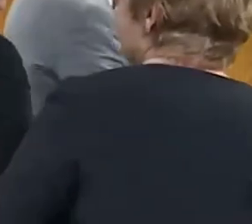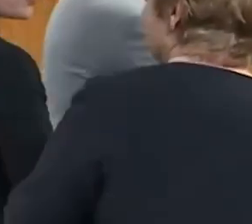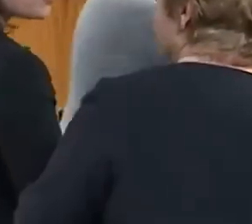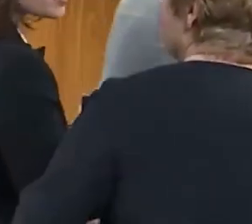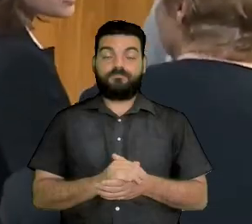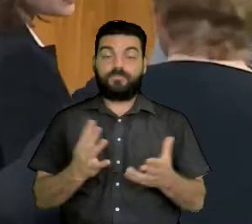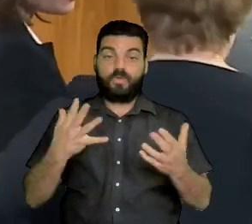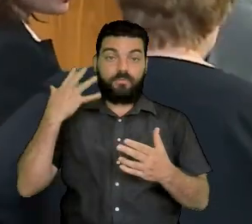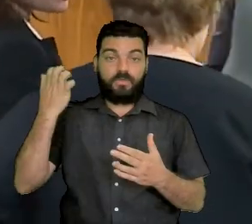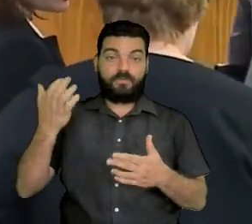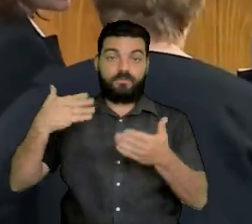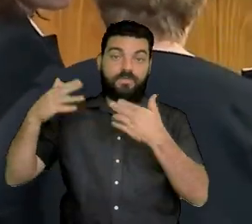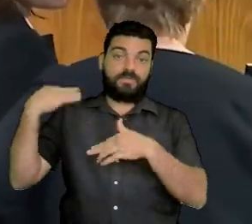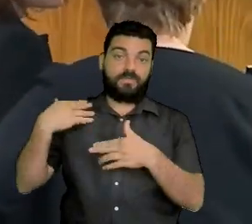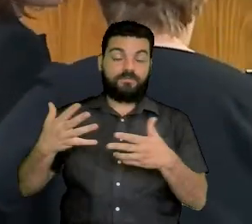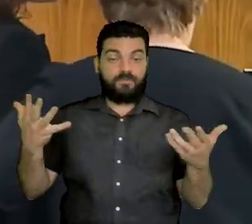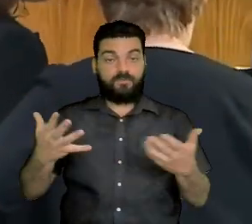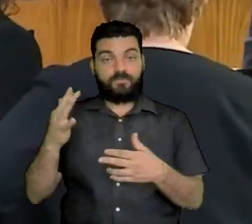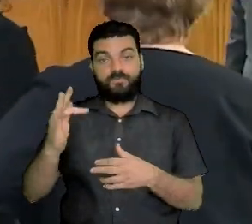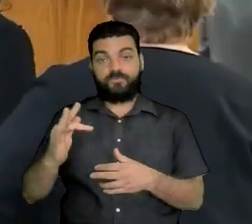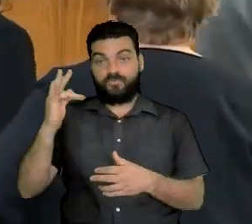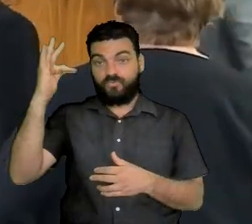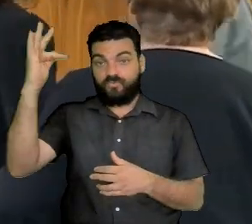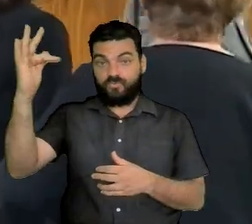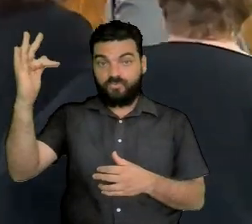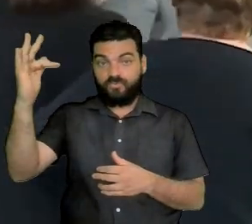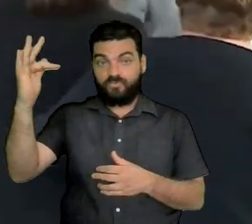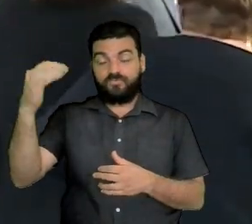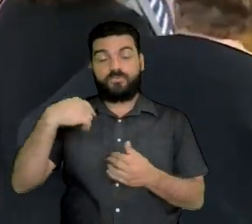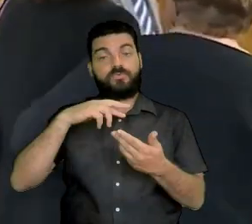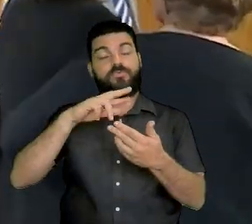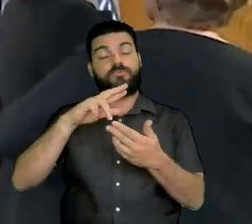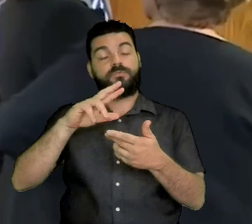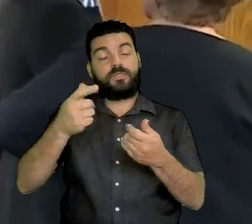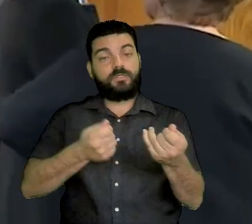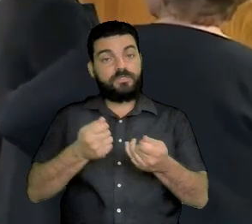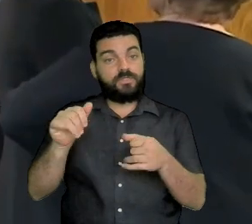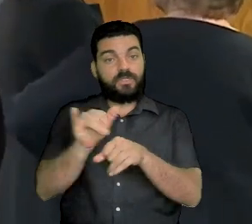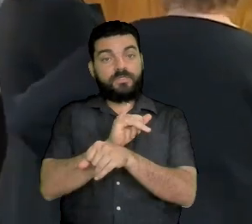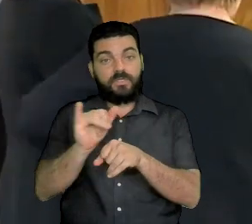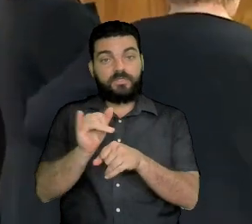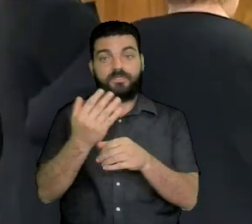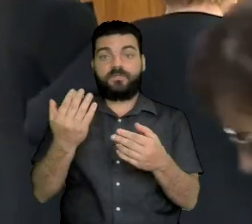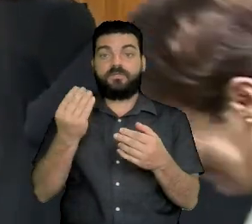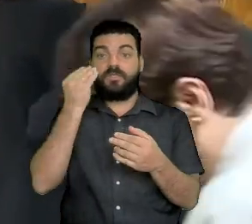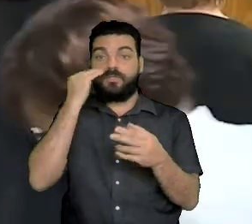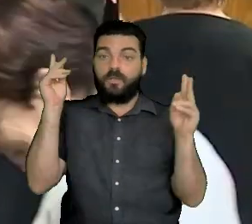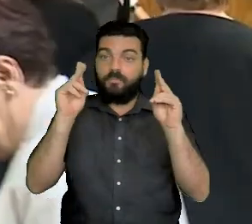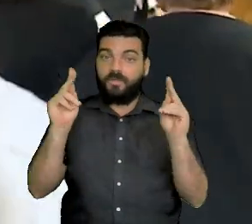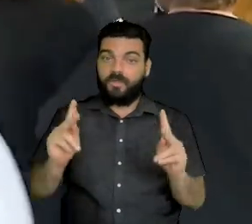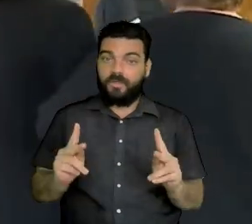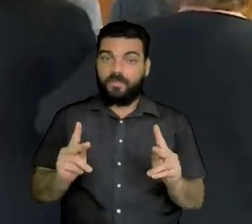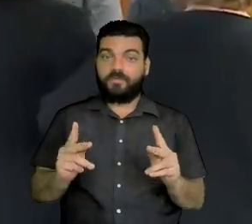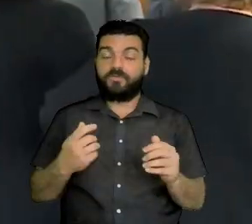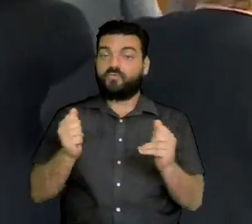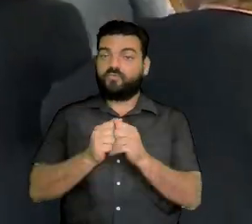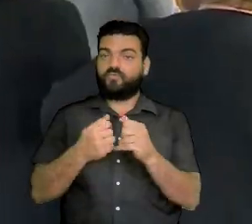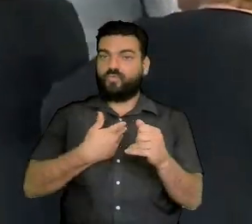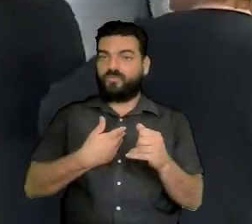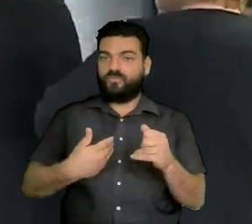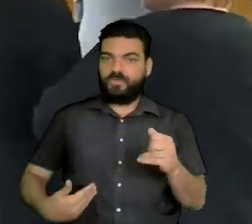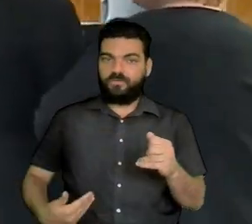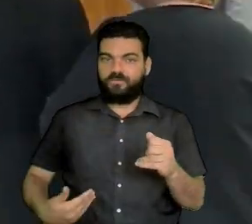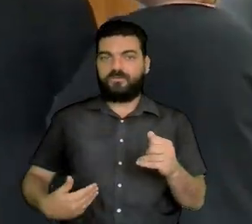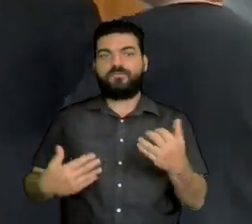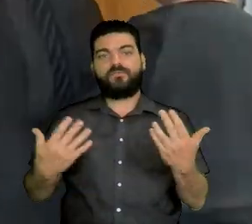A palestra Passado, Presente e Futuro dos Meios Consensuais de Solução de Conflitos com o Poder Público. Por